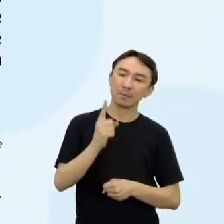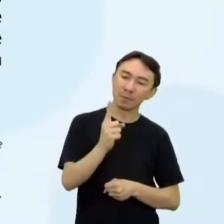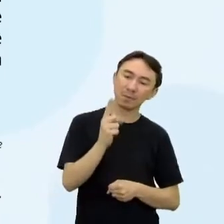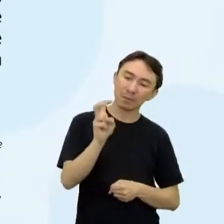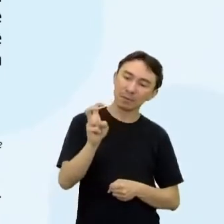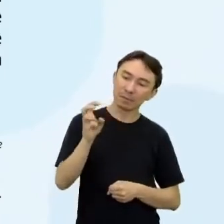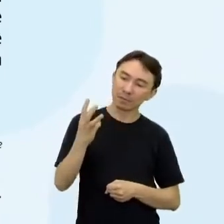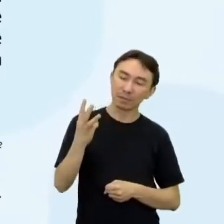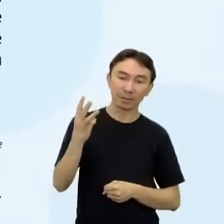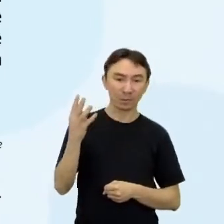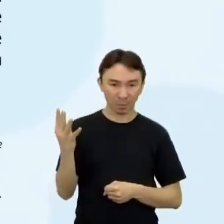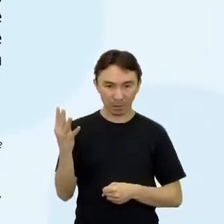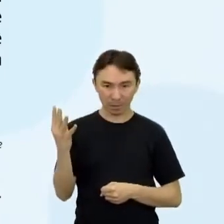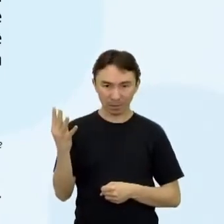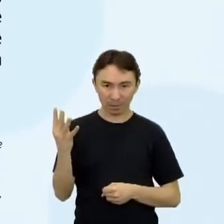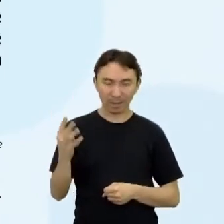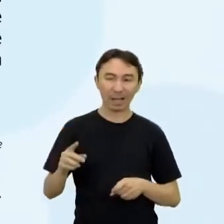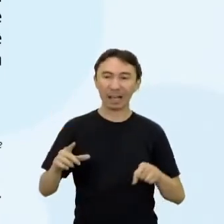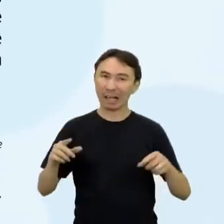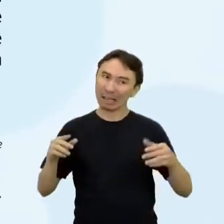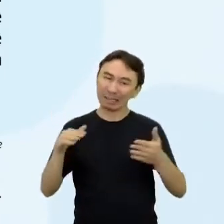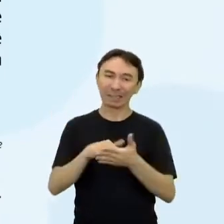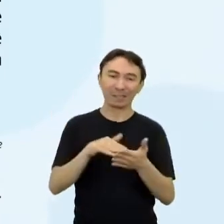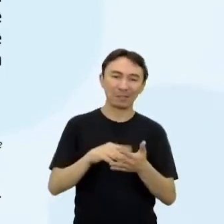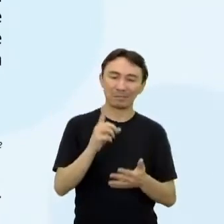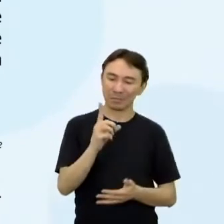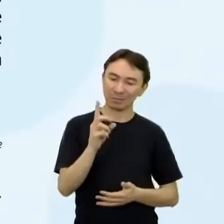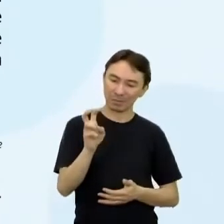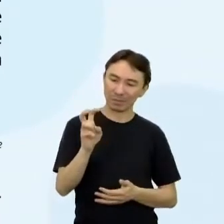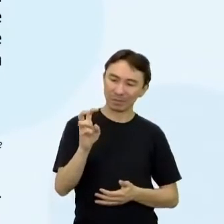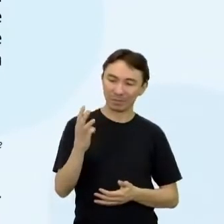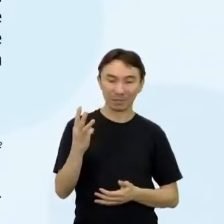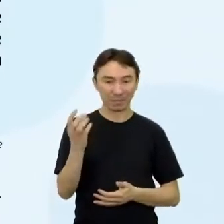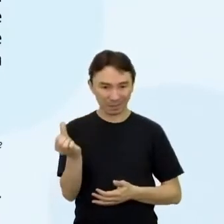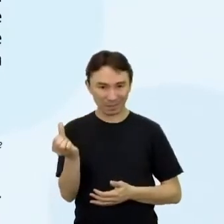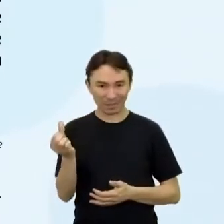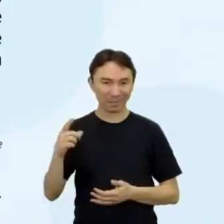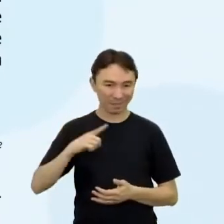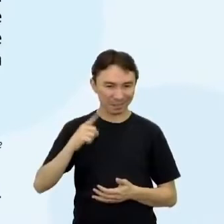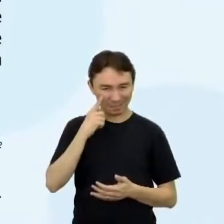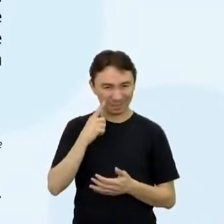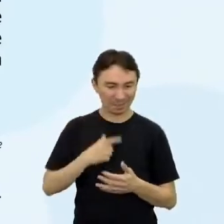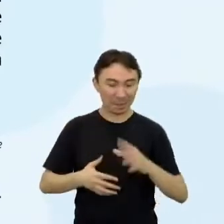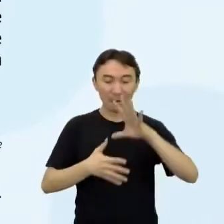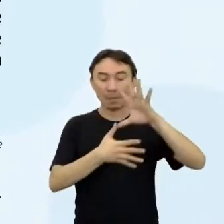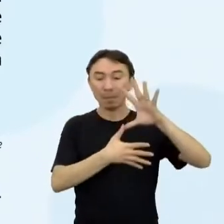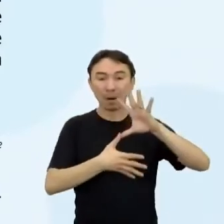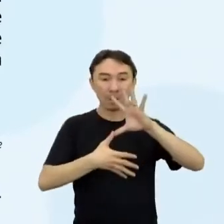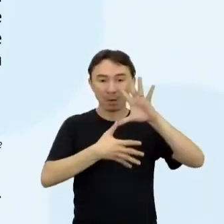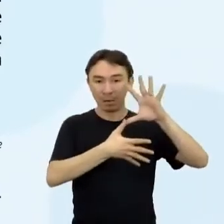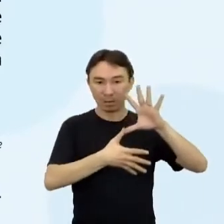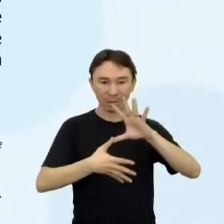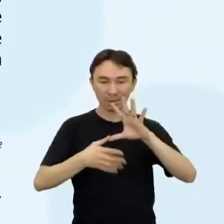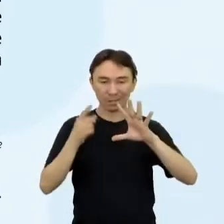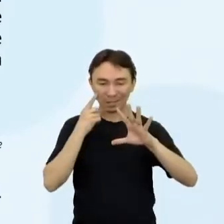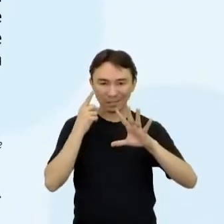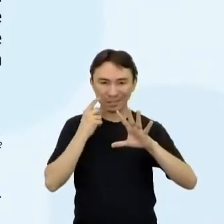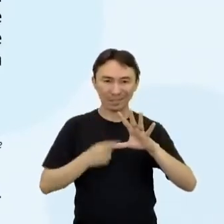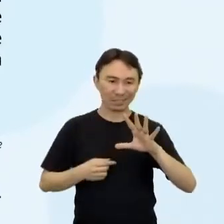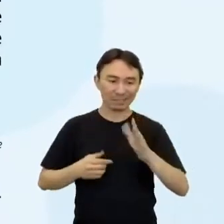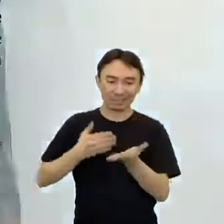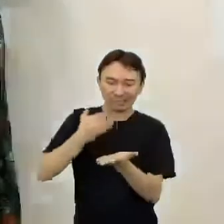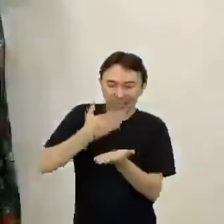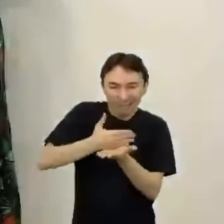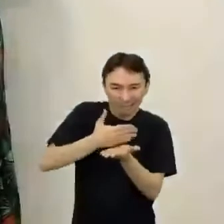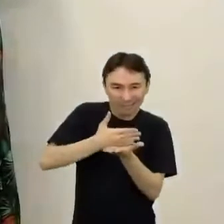esse mapa das capitanias hereditárias, que é uma forma de organizar o espaço, é uma forma